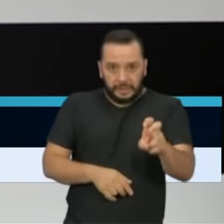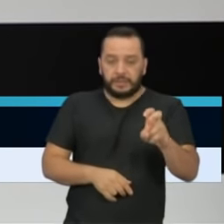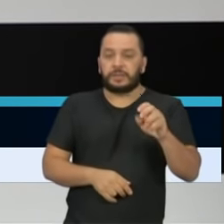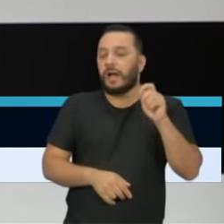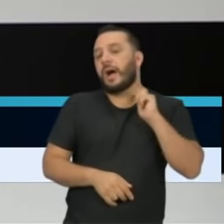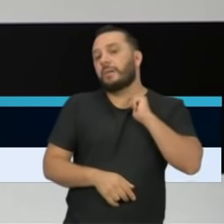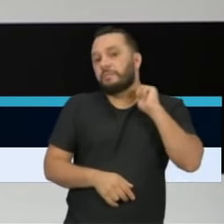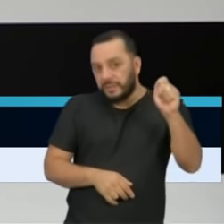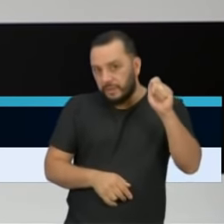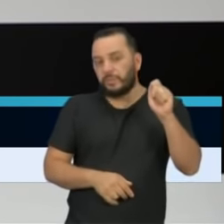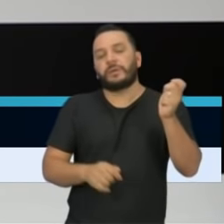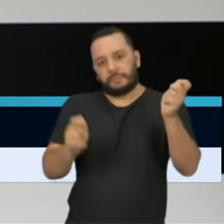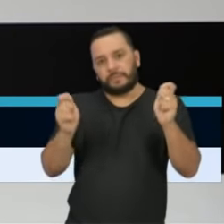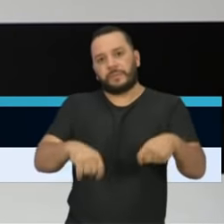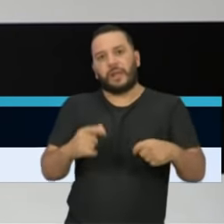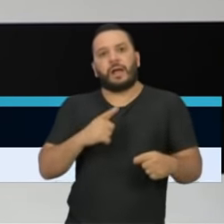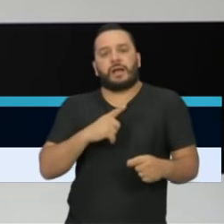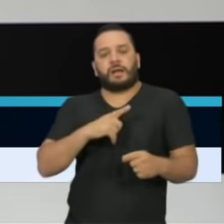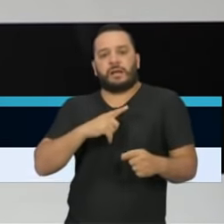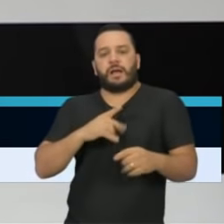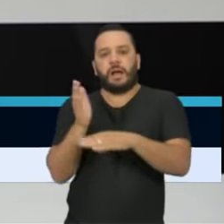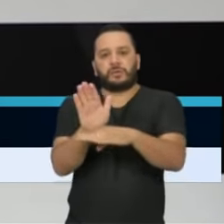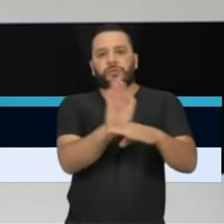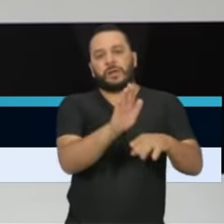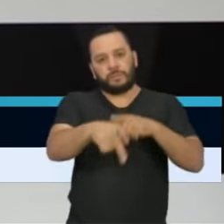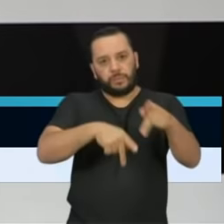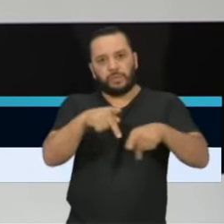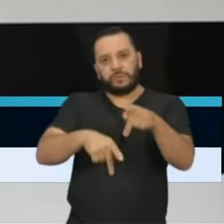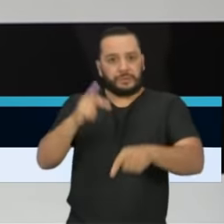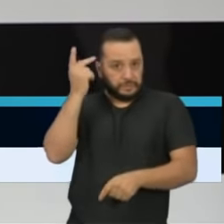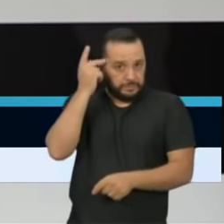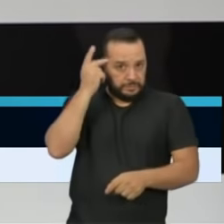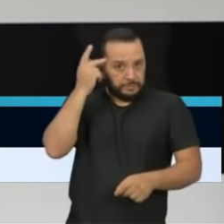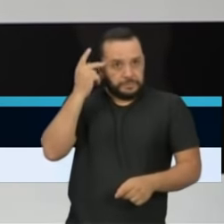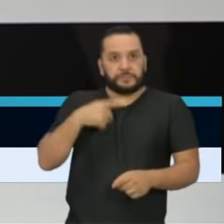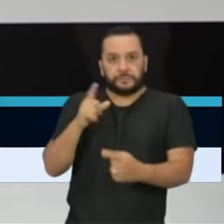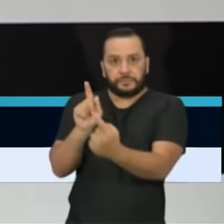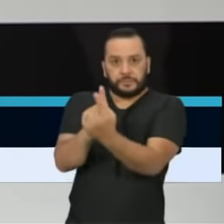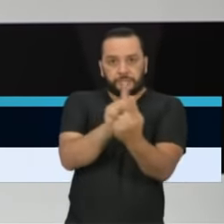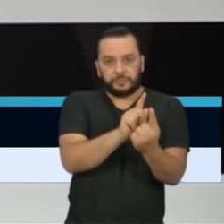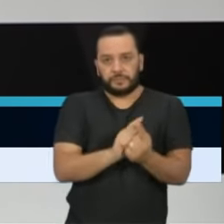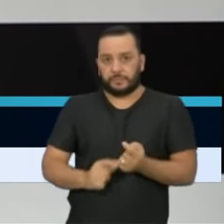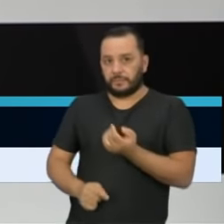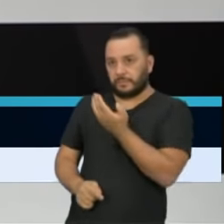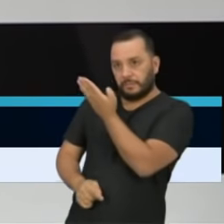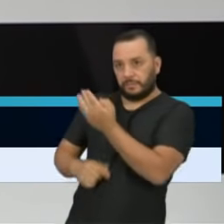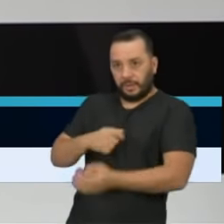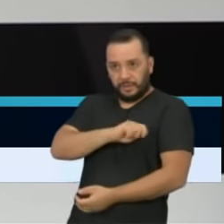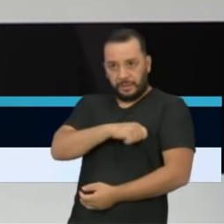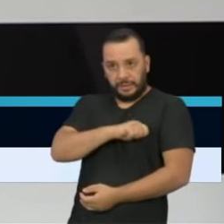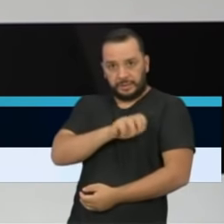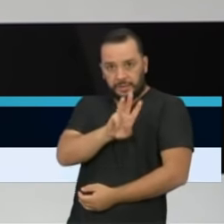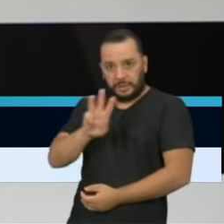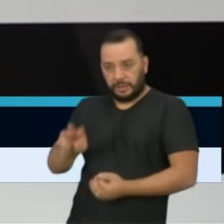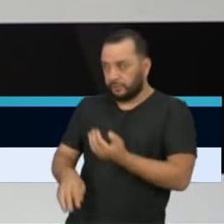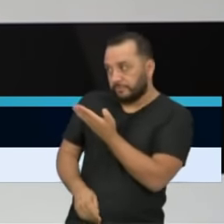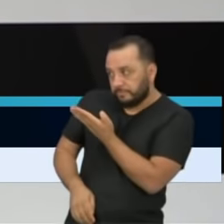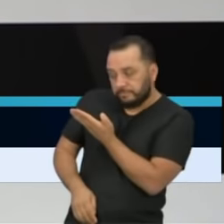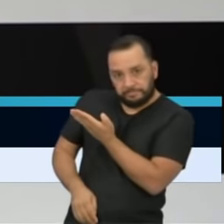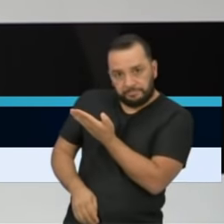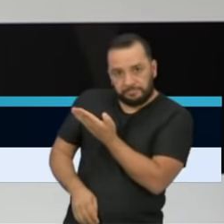vai melhorar a assistência à população do Estado de São Paulo, que vive no litoral norte do Estado. O investimento nesse